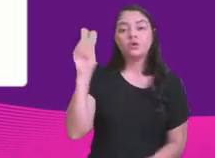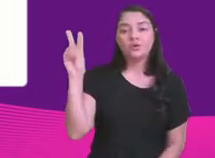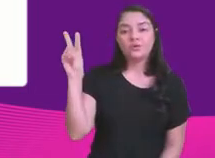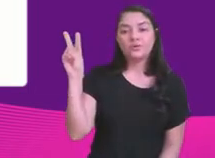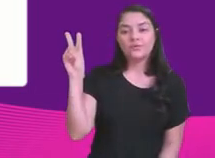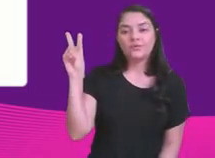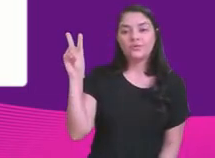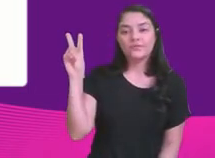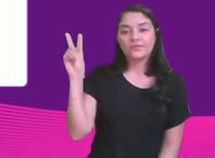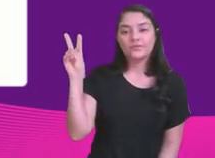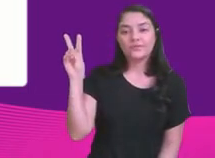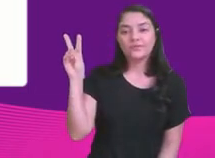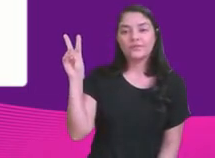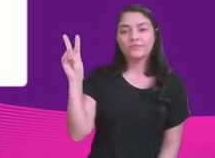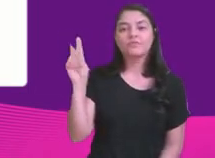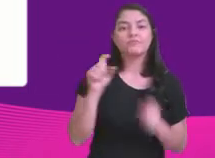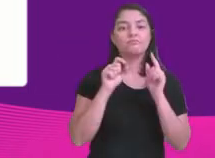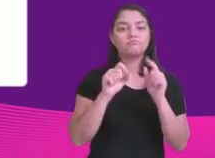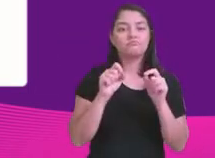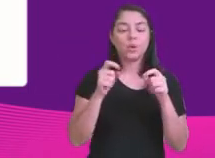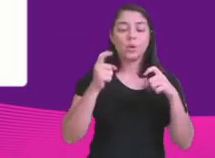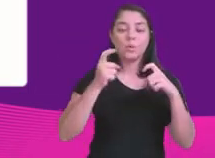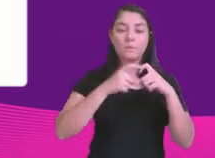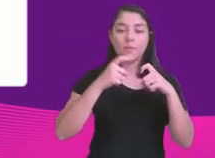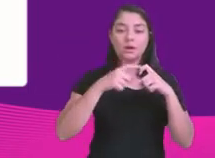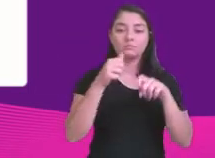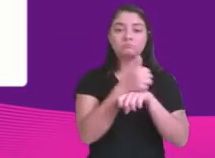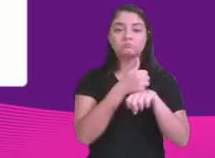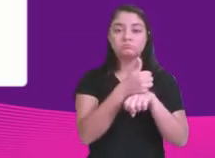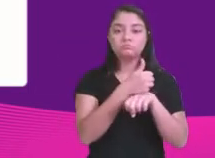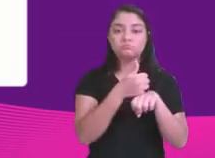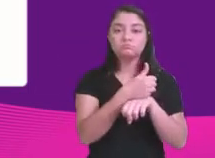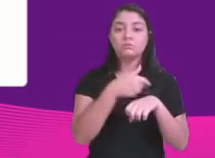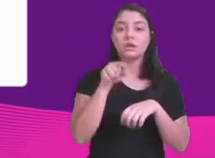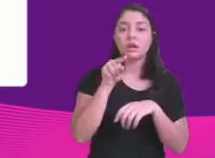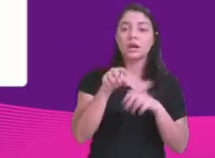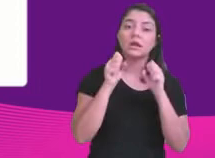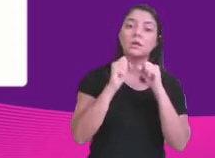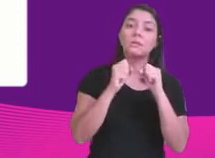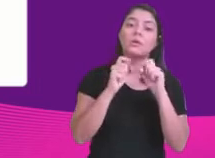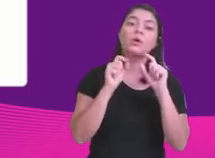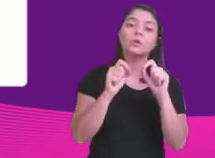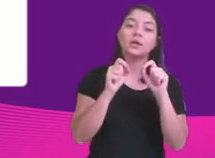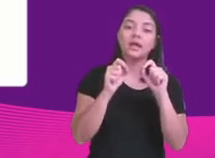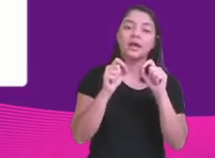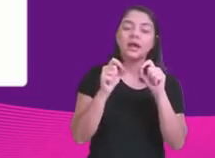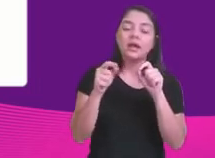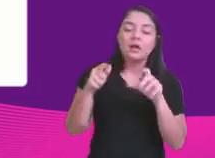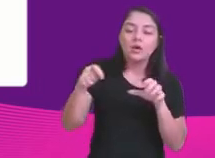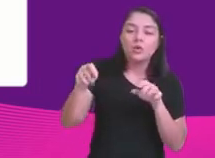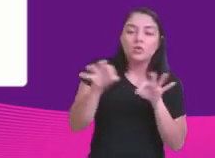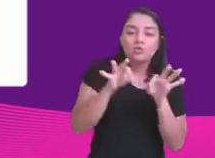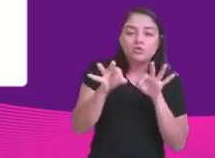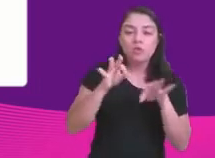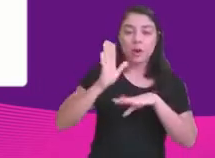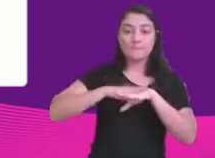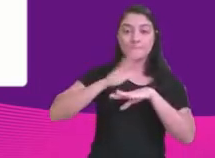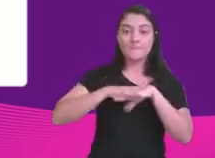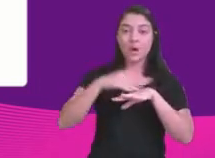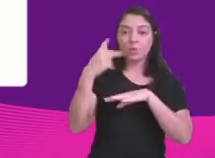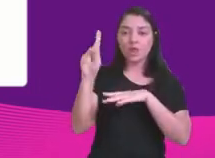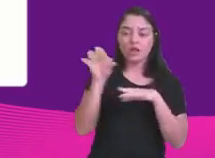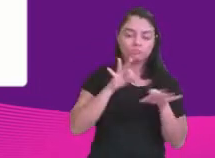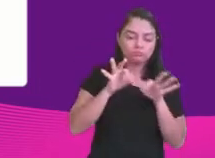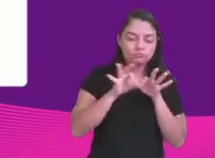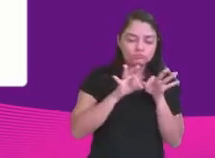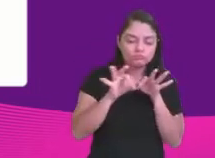laparoscopia é que o cirurgião tem a possibilidade de controlar todas as ferramentas. Ele controla a tração,